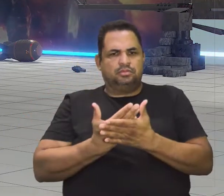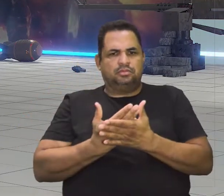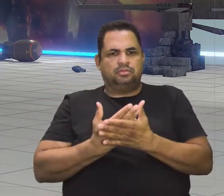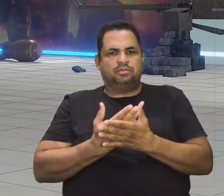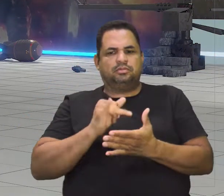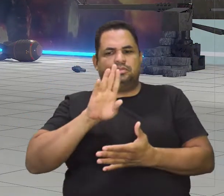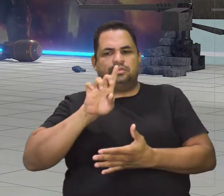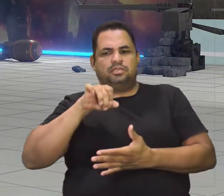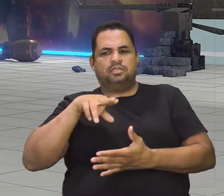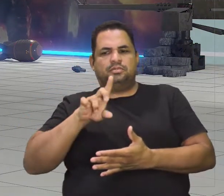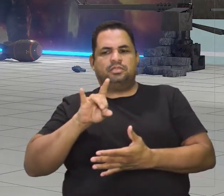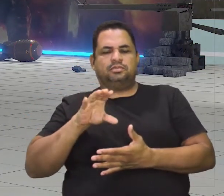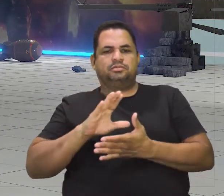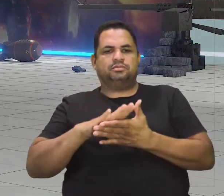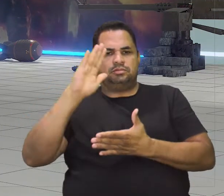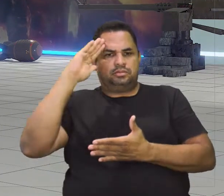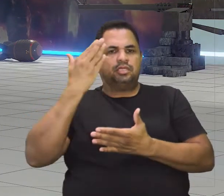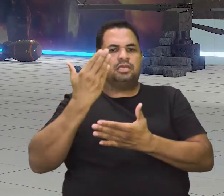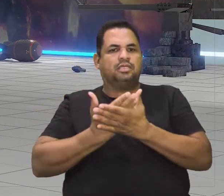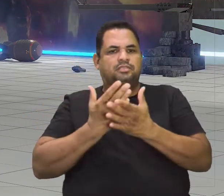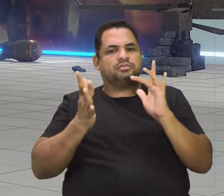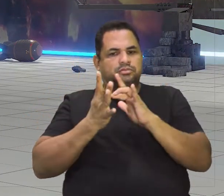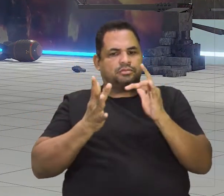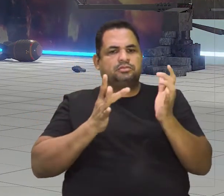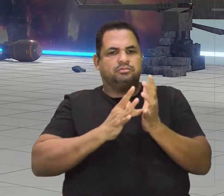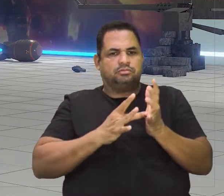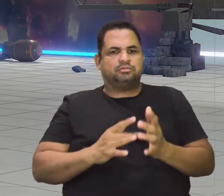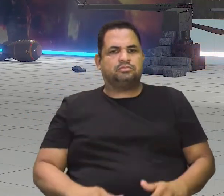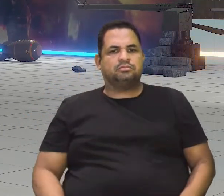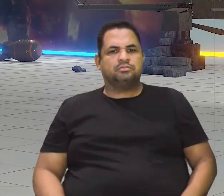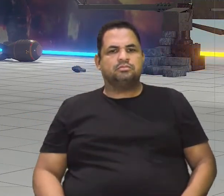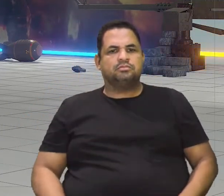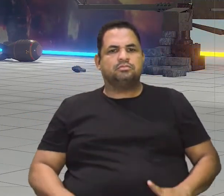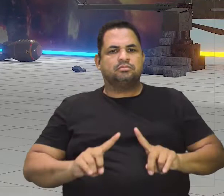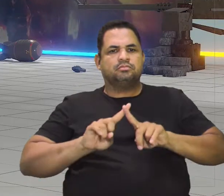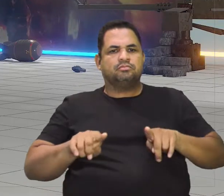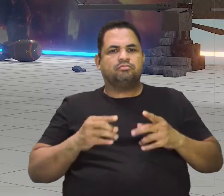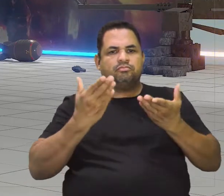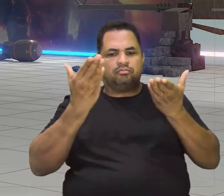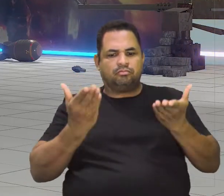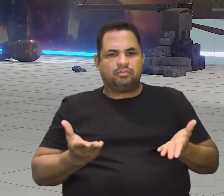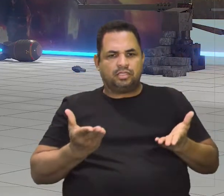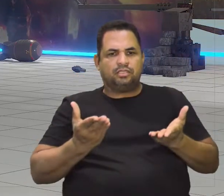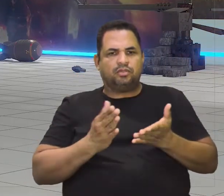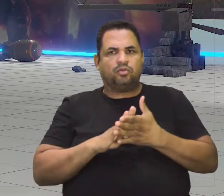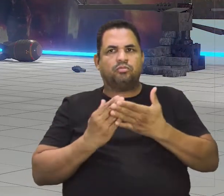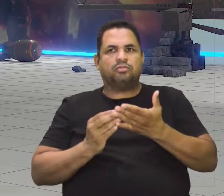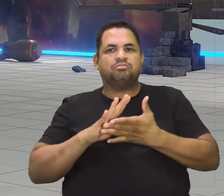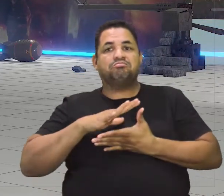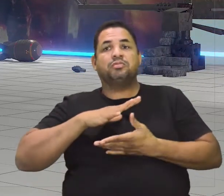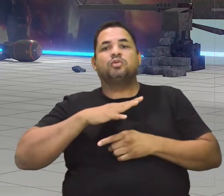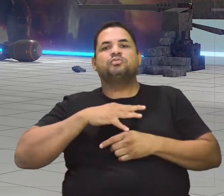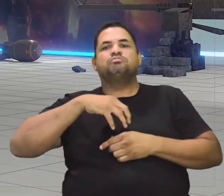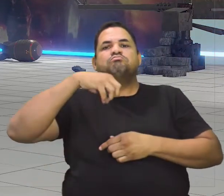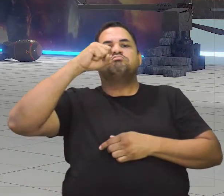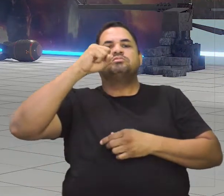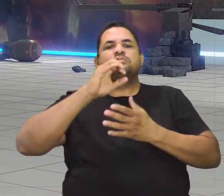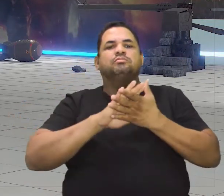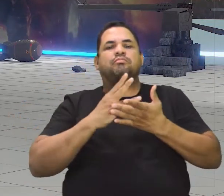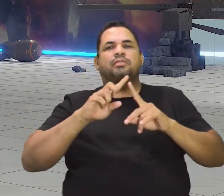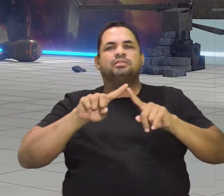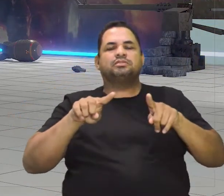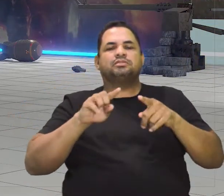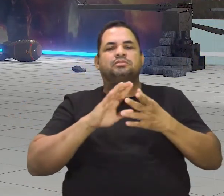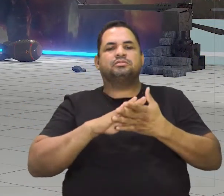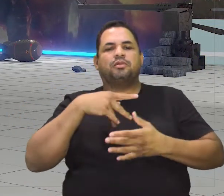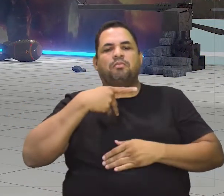Islã, eles acreditam em Jesus Cristo, mas não como Messias, apenas como profeta. Assim mesmo